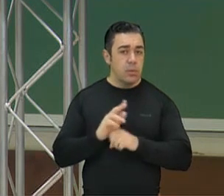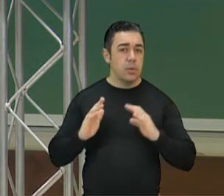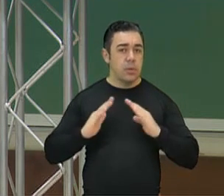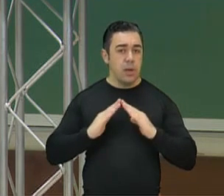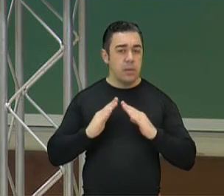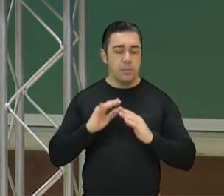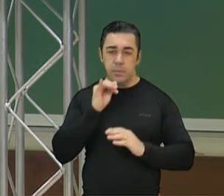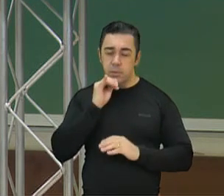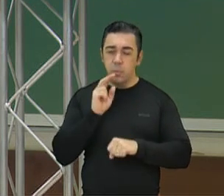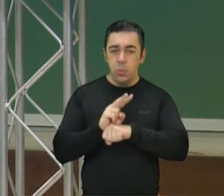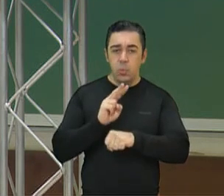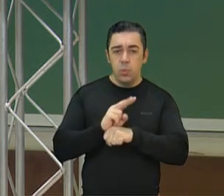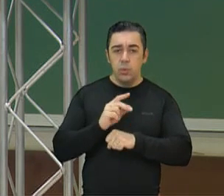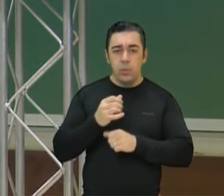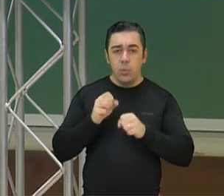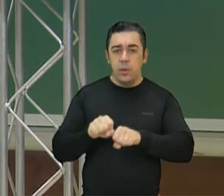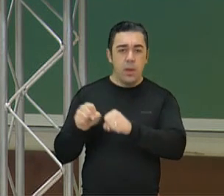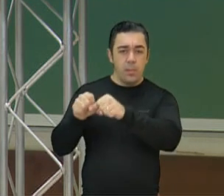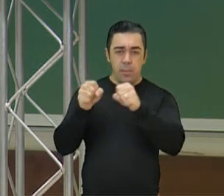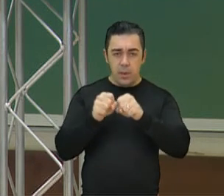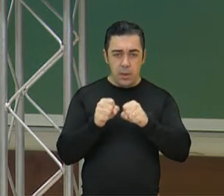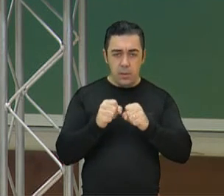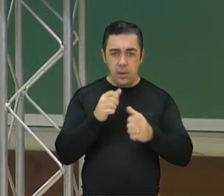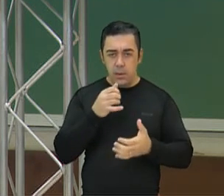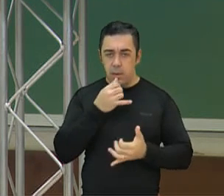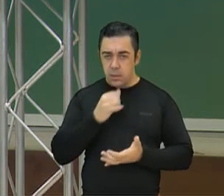Os fusíveis e os NHs.